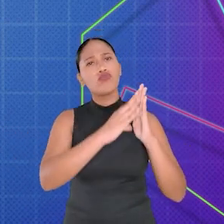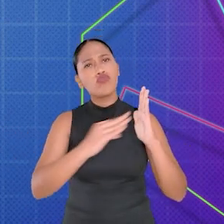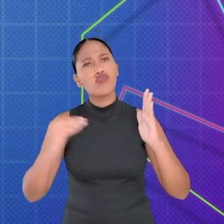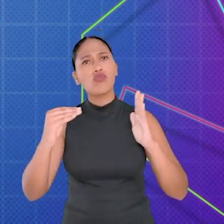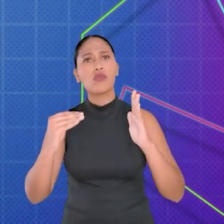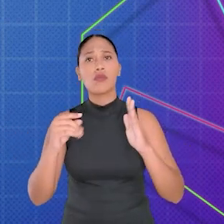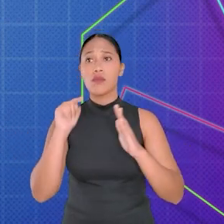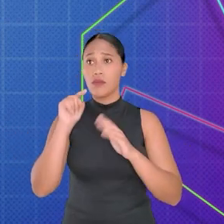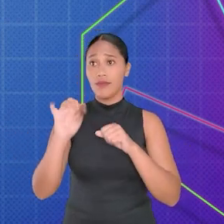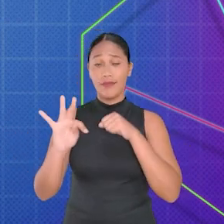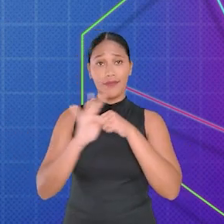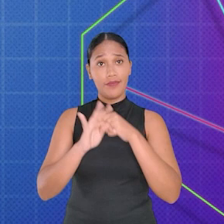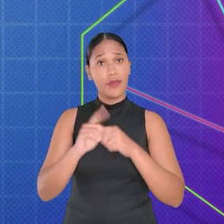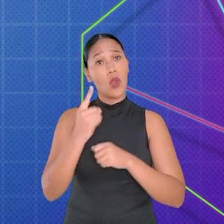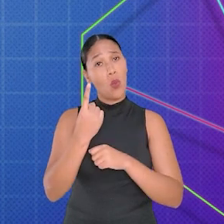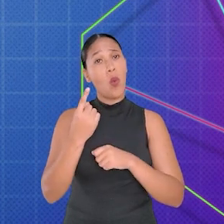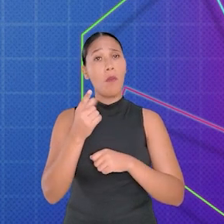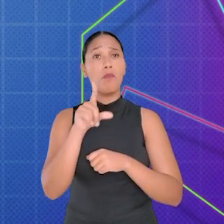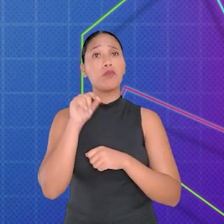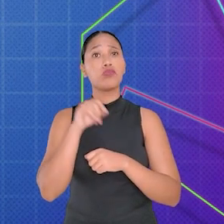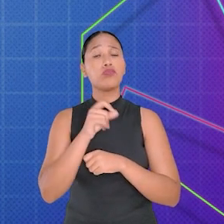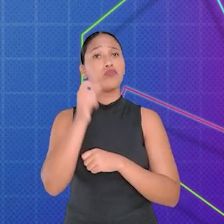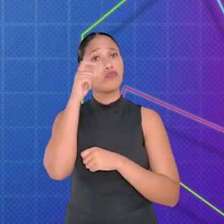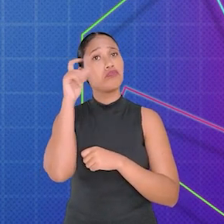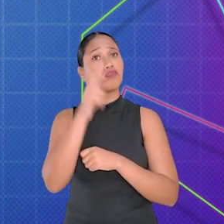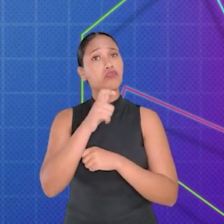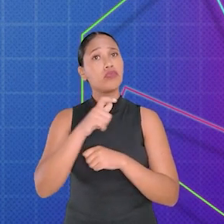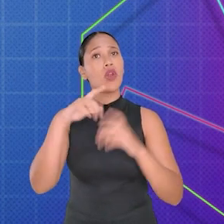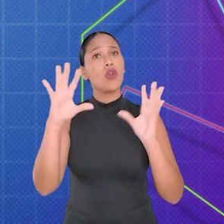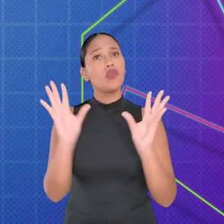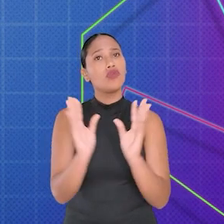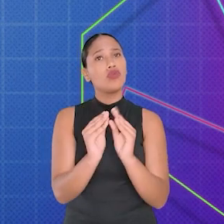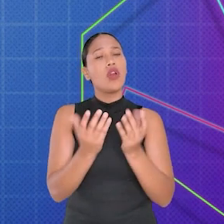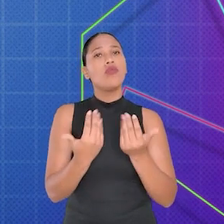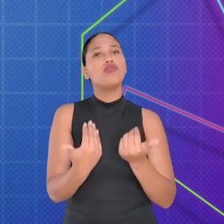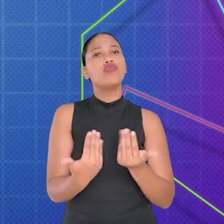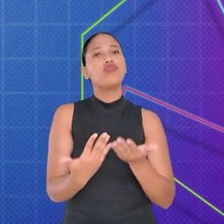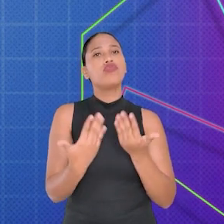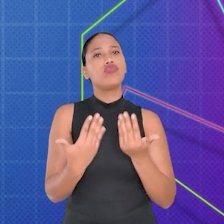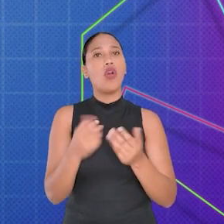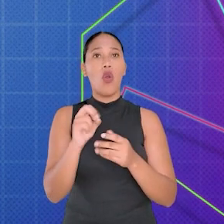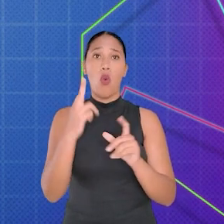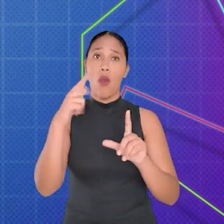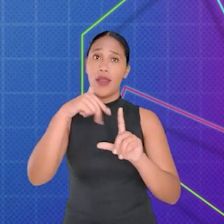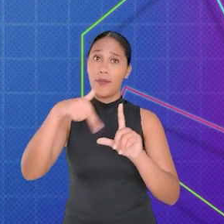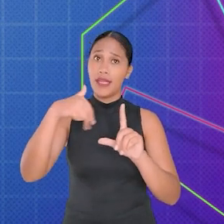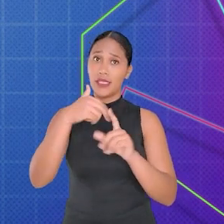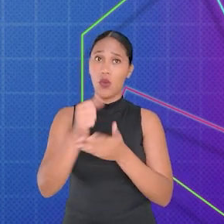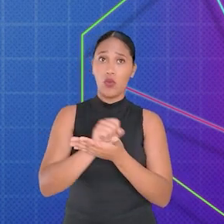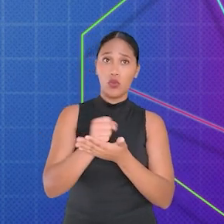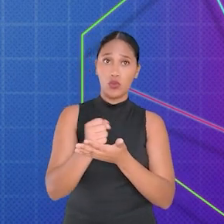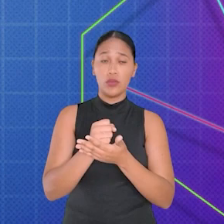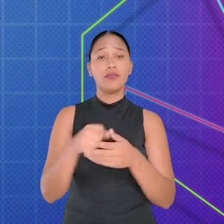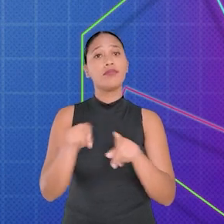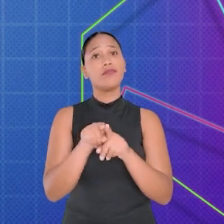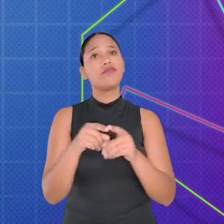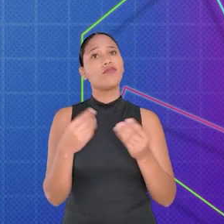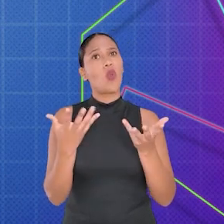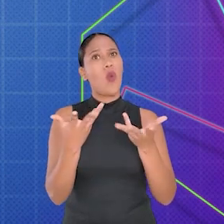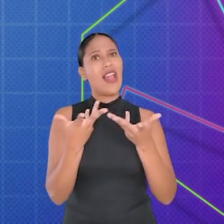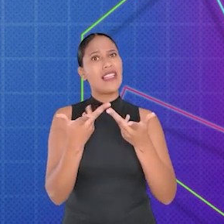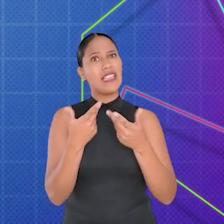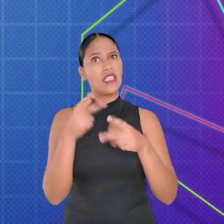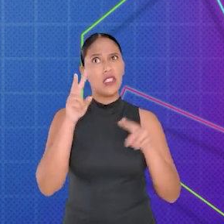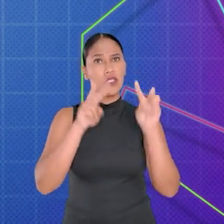A técnica de Low Poly pode ser uma opção interessante para otimizar o desempenho de um objeto em jogos ou animações, mas pode